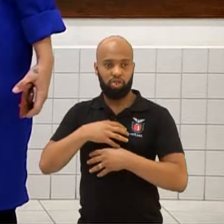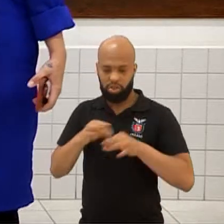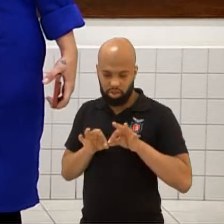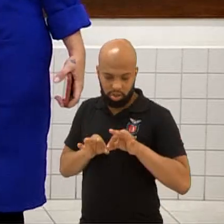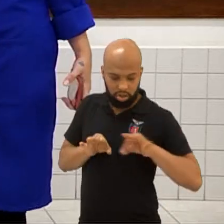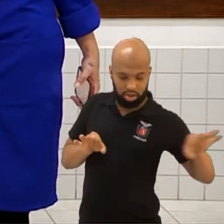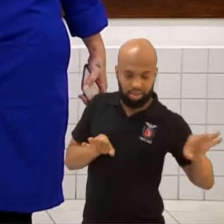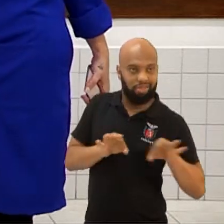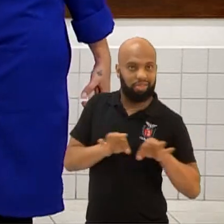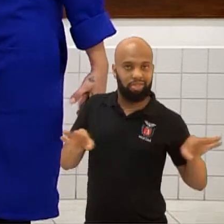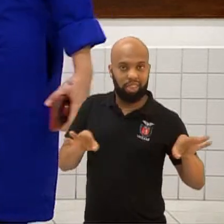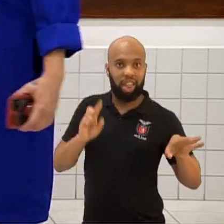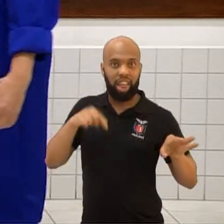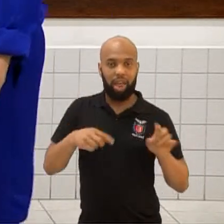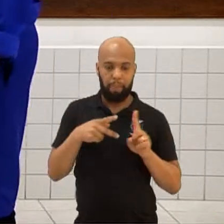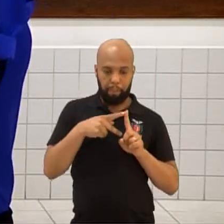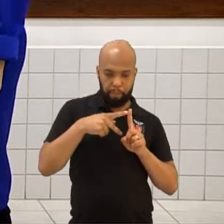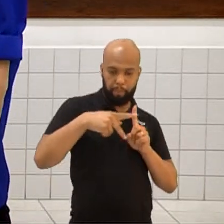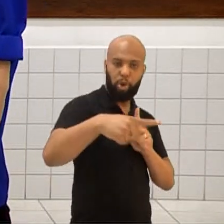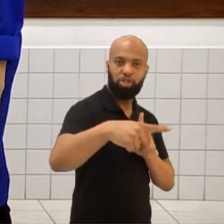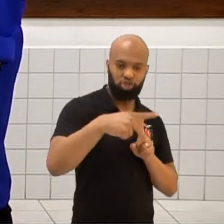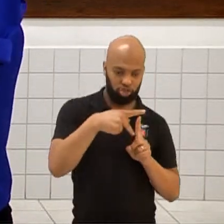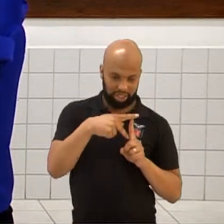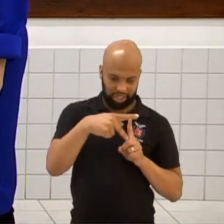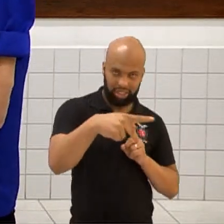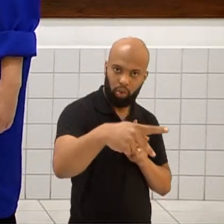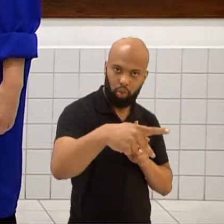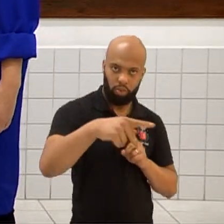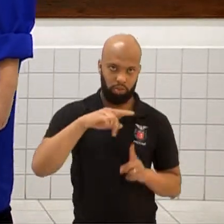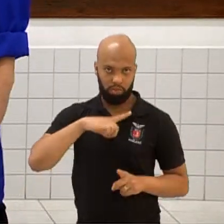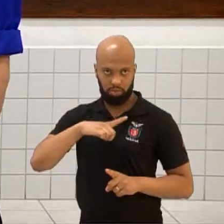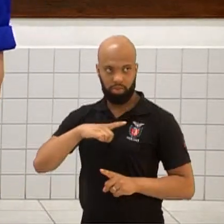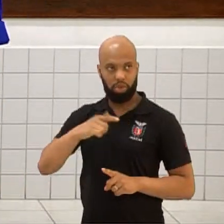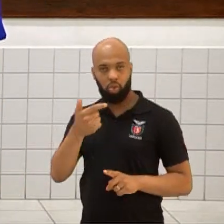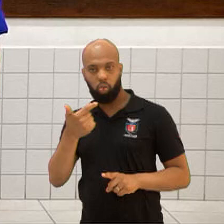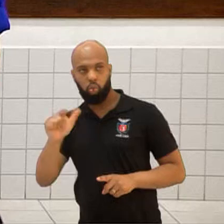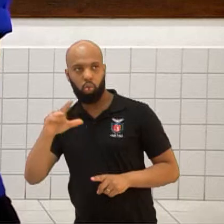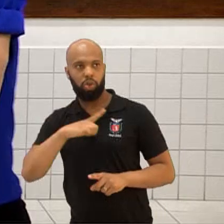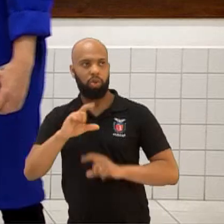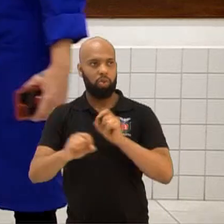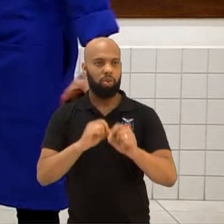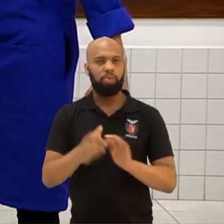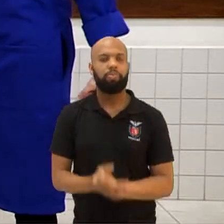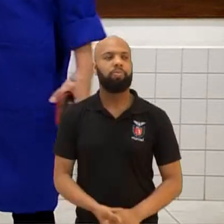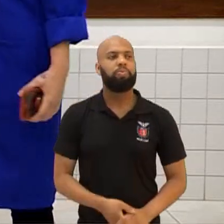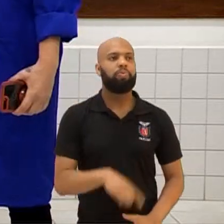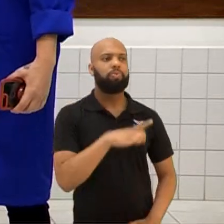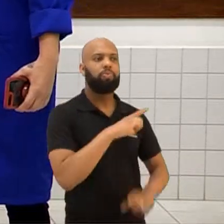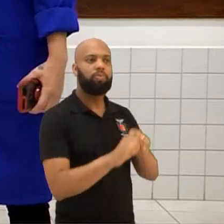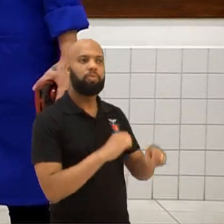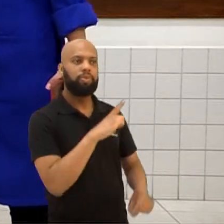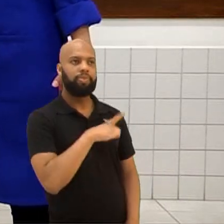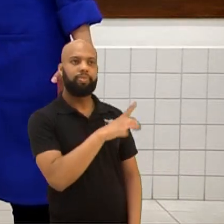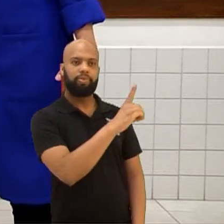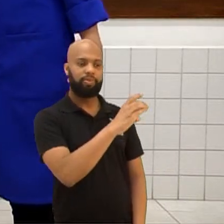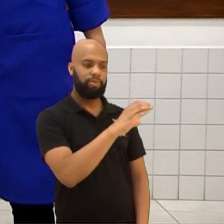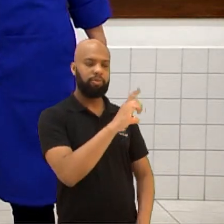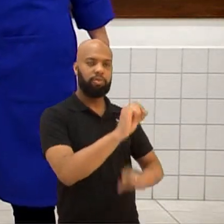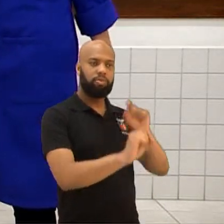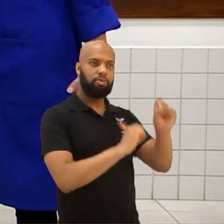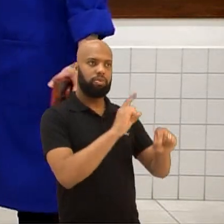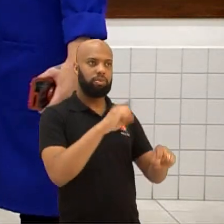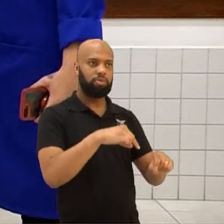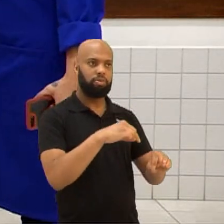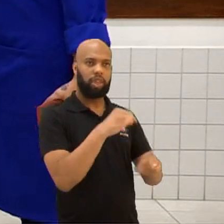sombra que a pirâmide estava projetando no solo. Então, aqui representamos o sol. E os outros ali, professor? Aqui, ó, o DC é o tamanho